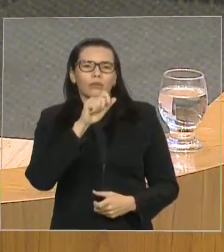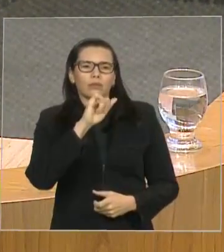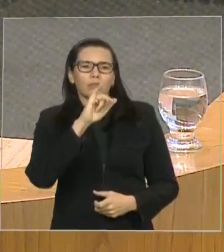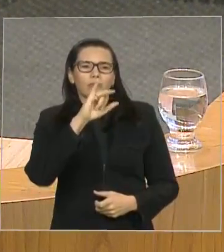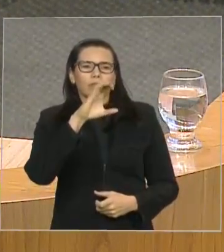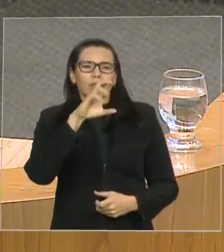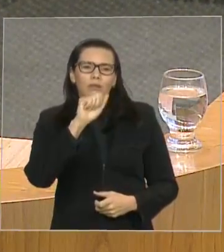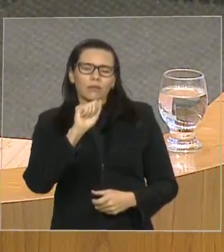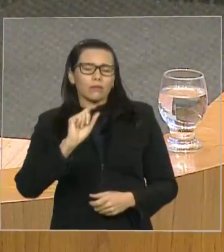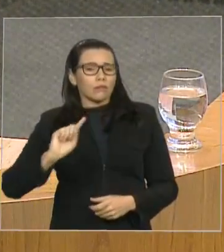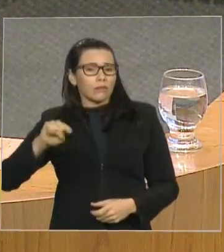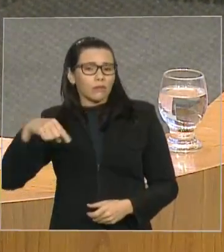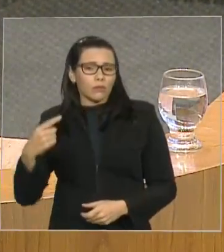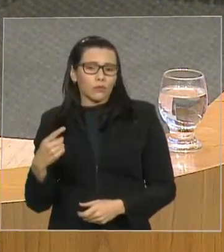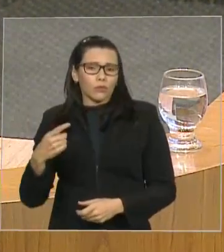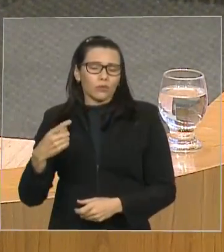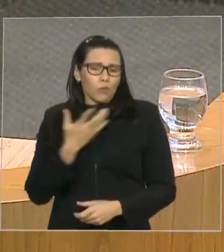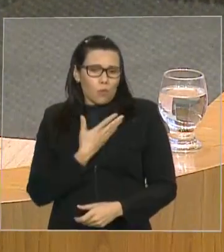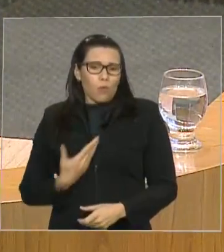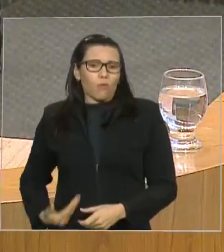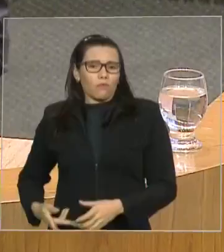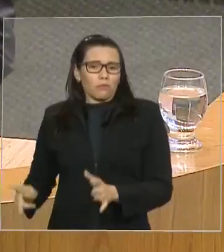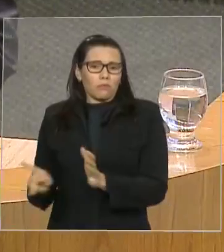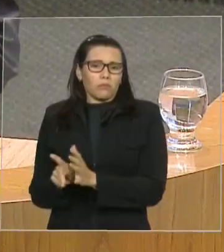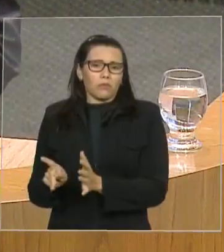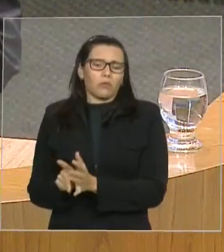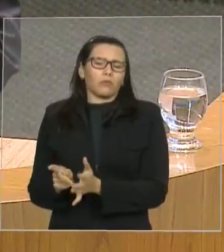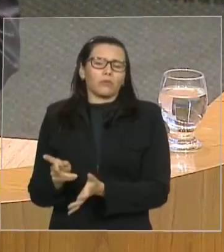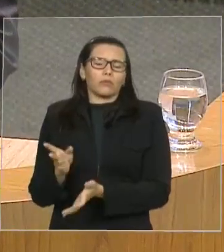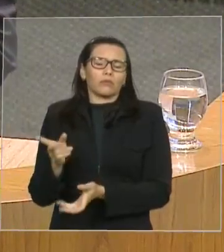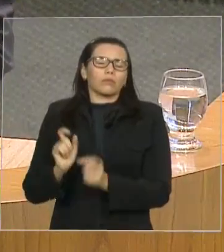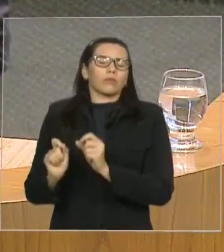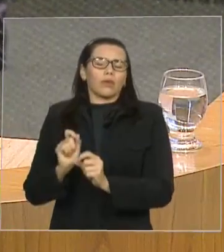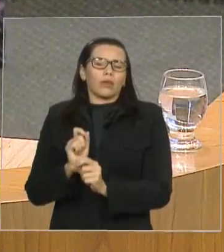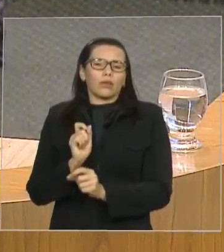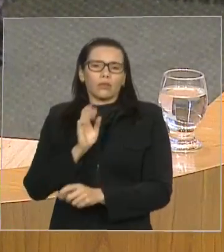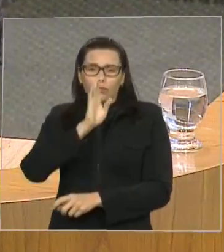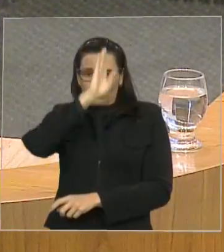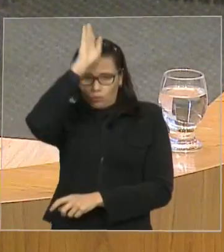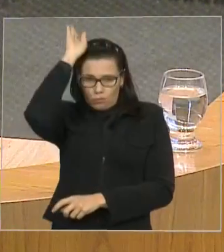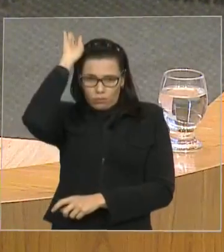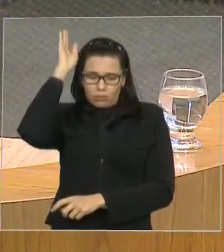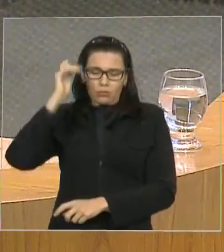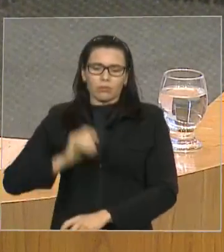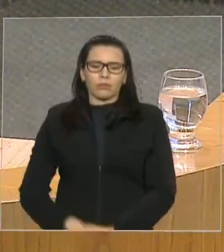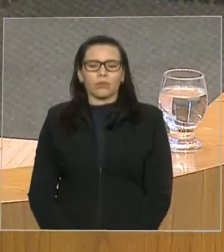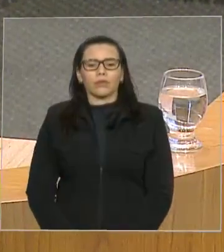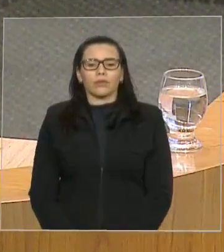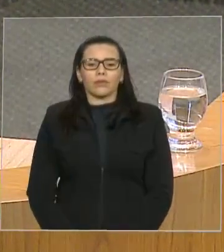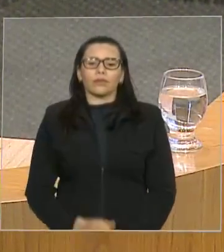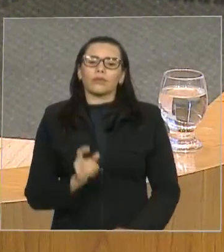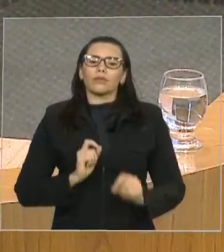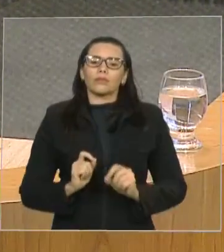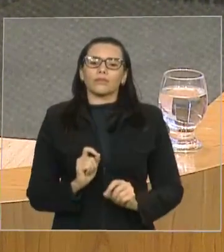discípulos de Jesus. Estes reagem segundo aquilo que aprenderam do mestre. Aprenderam